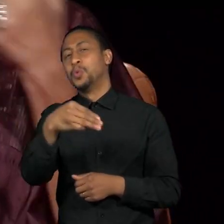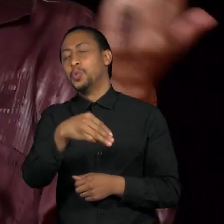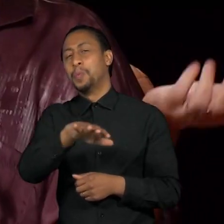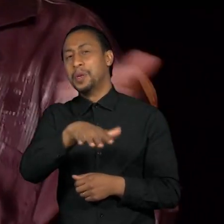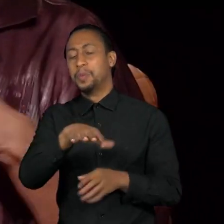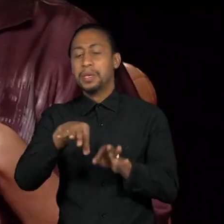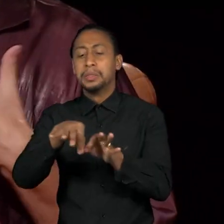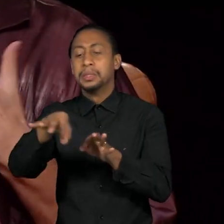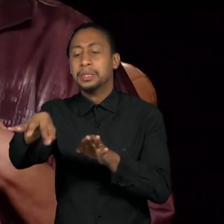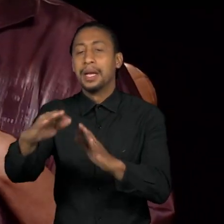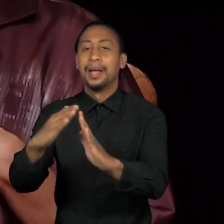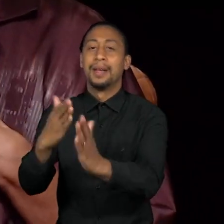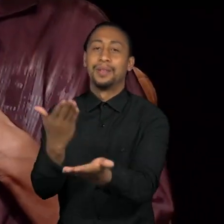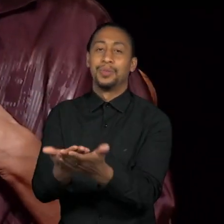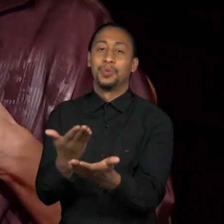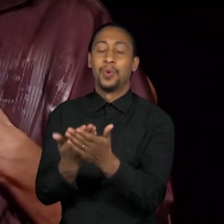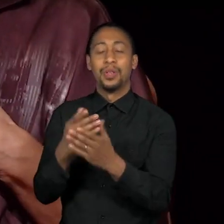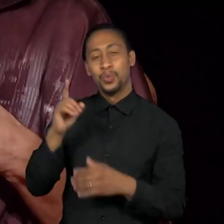isso todo dia.